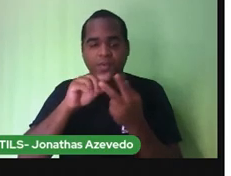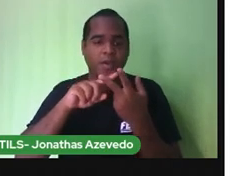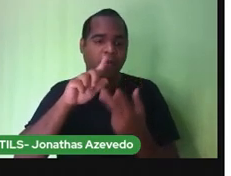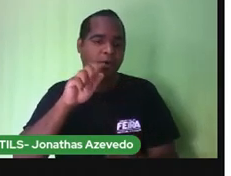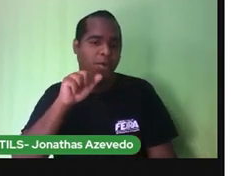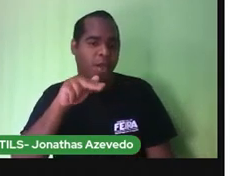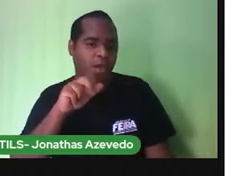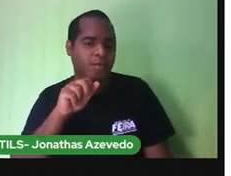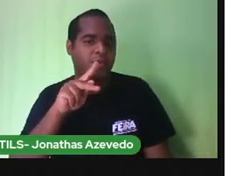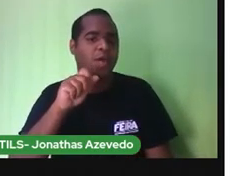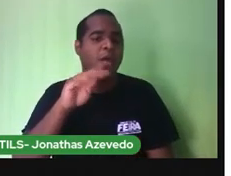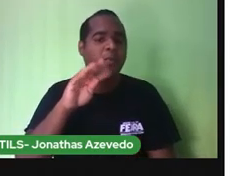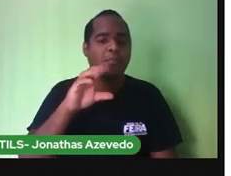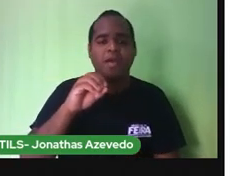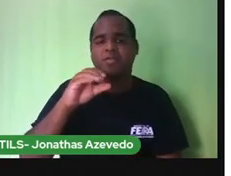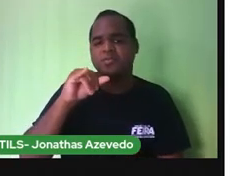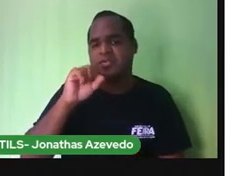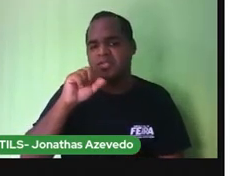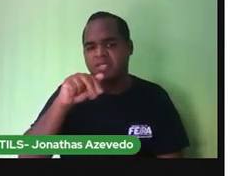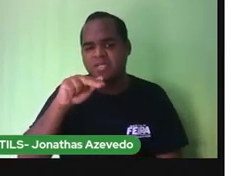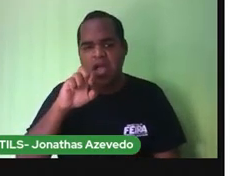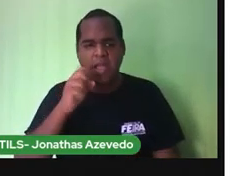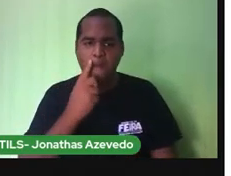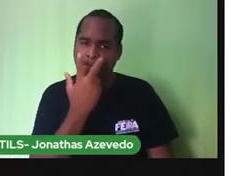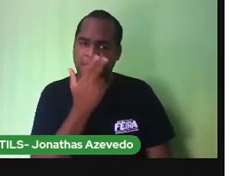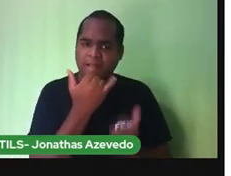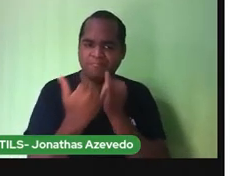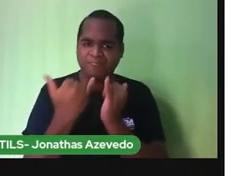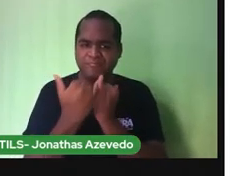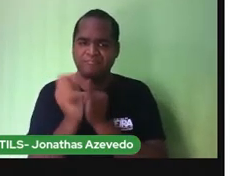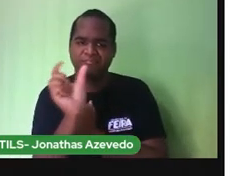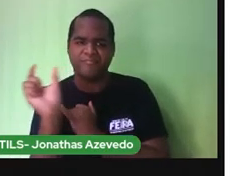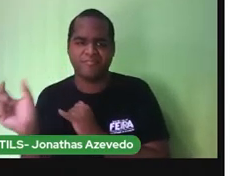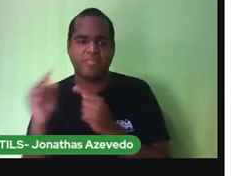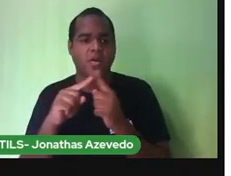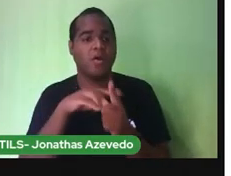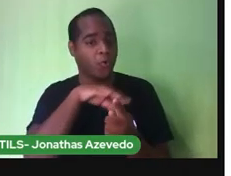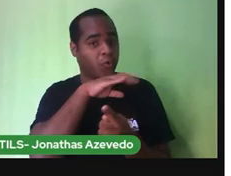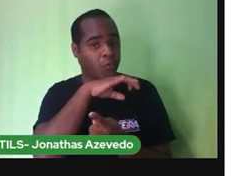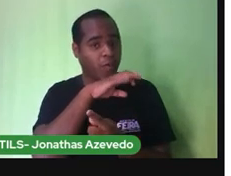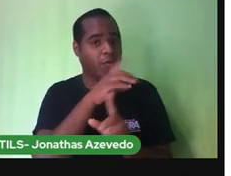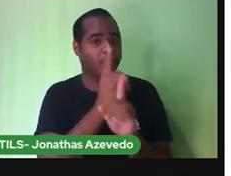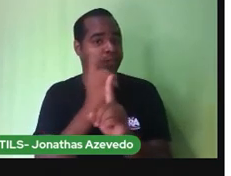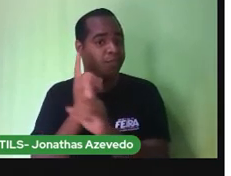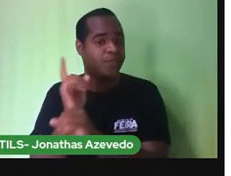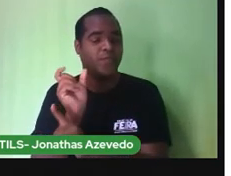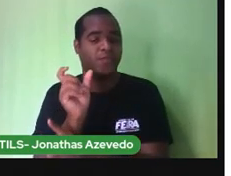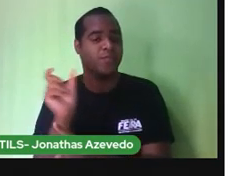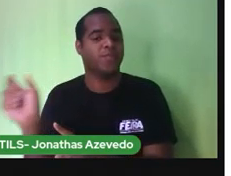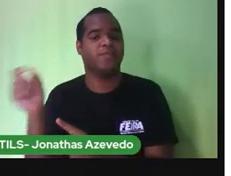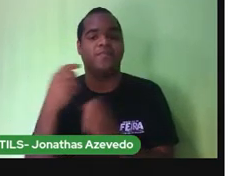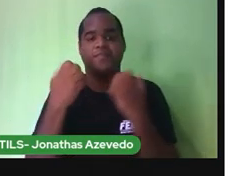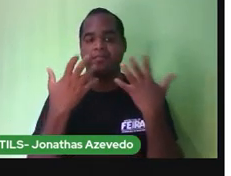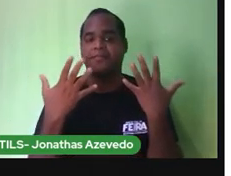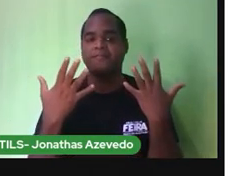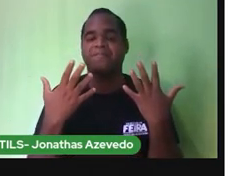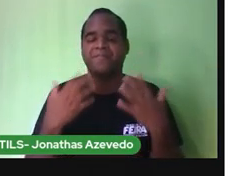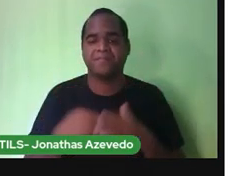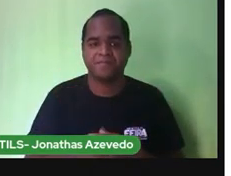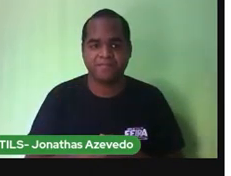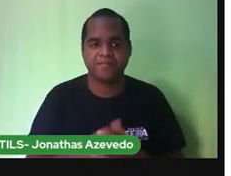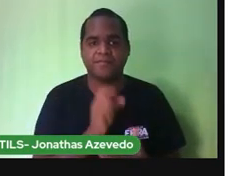o cima é todos eles são muito parecidos Mas vamos encontrar as nossas é a primeira palavra